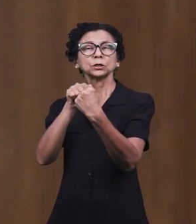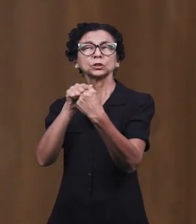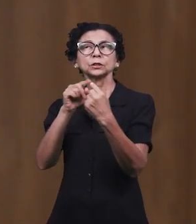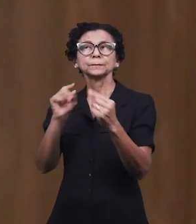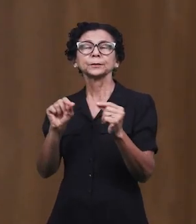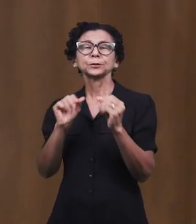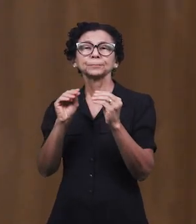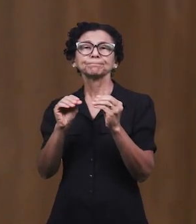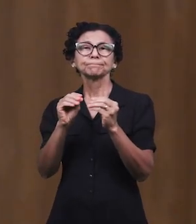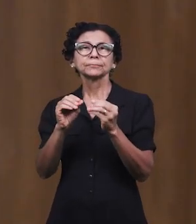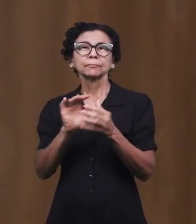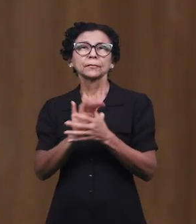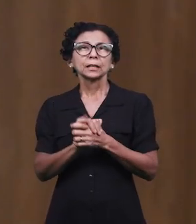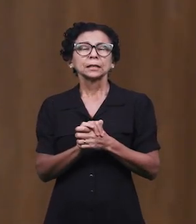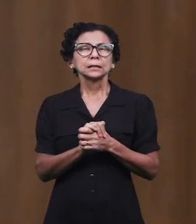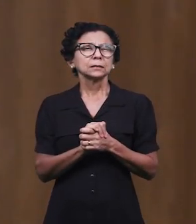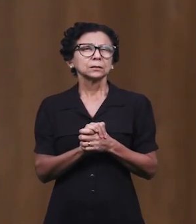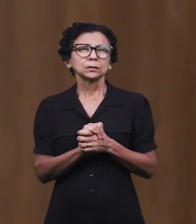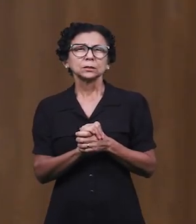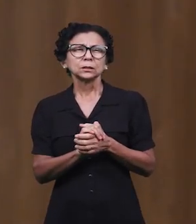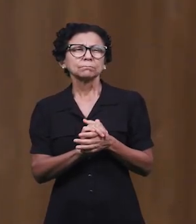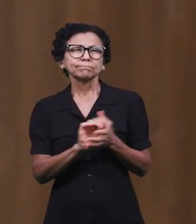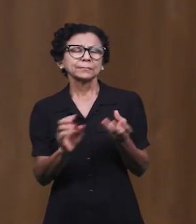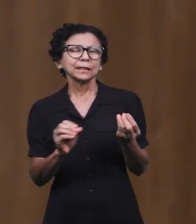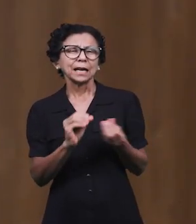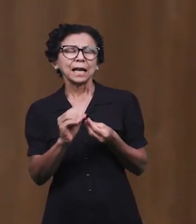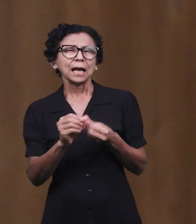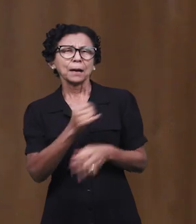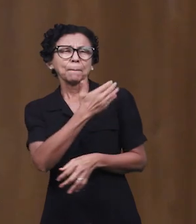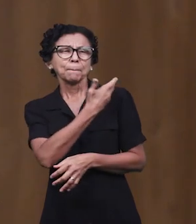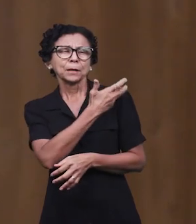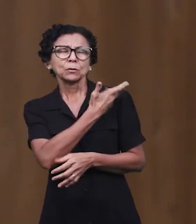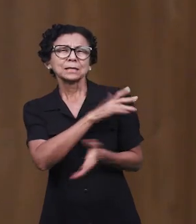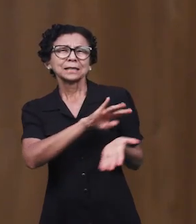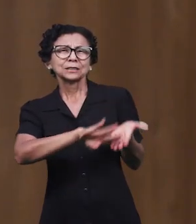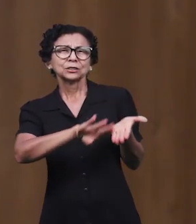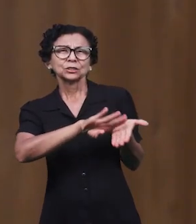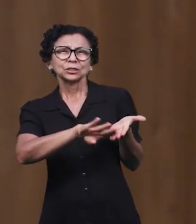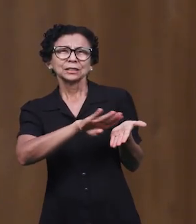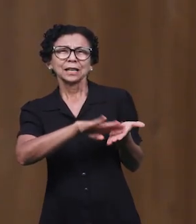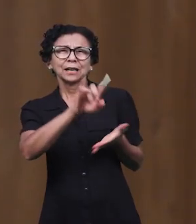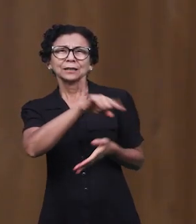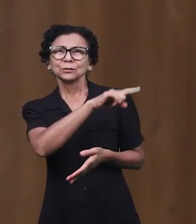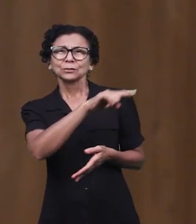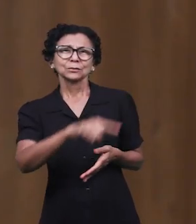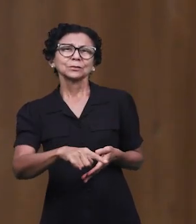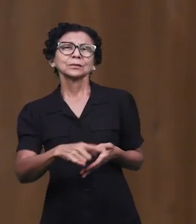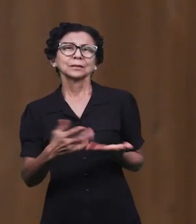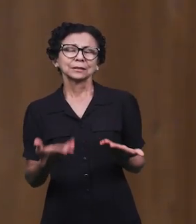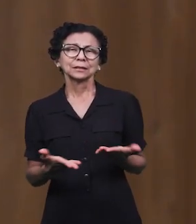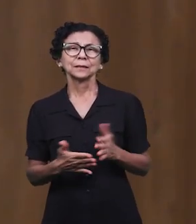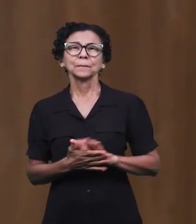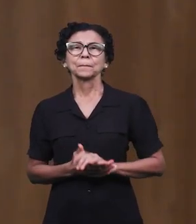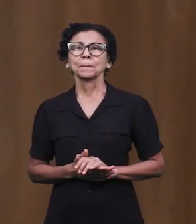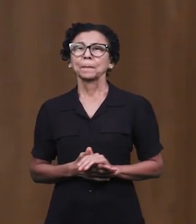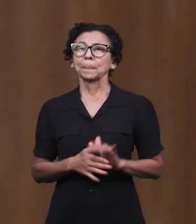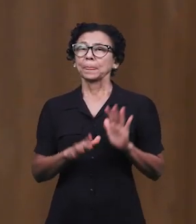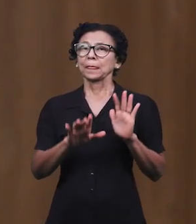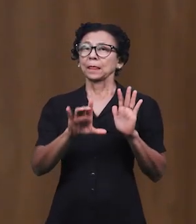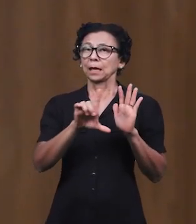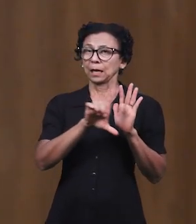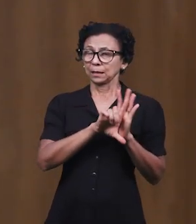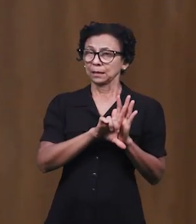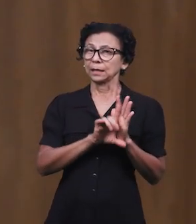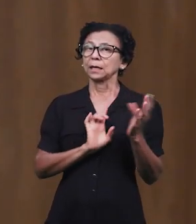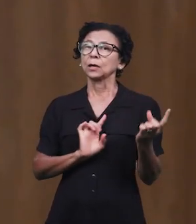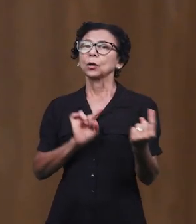de tirar tudo quanto é preconceito, sabe? Então, assim, a legislação tem esse objetivo, de